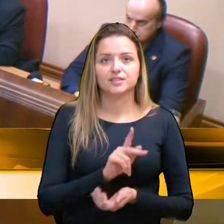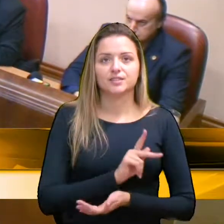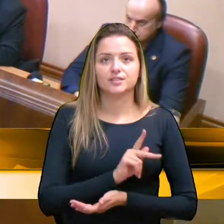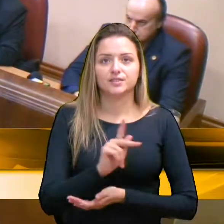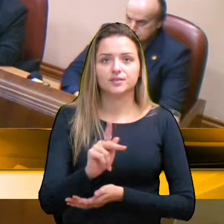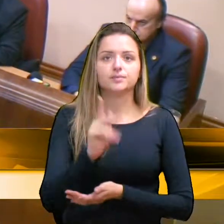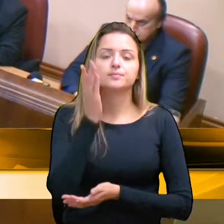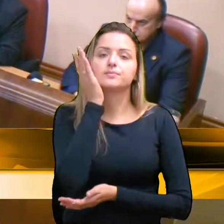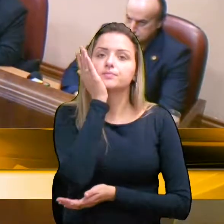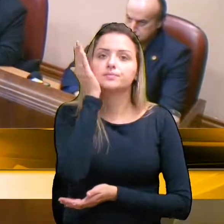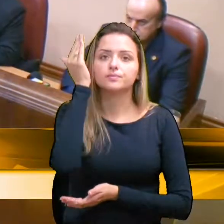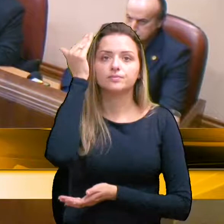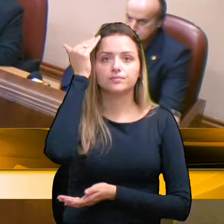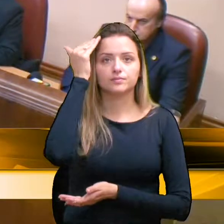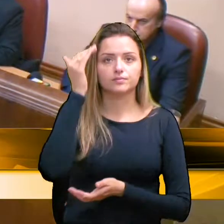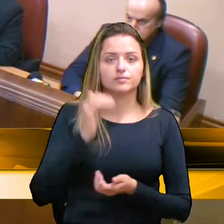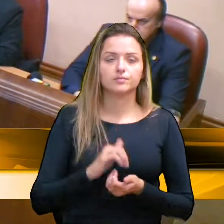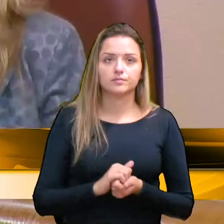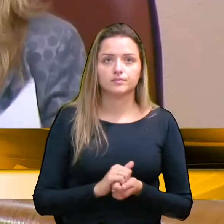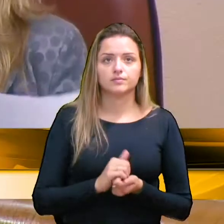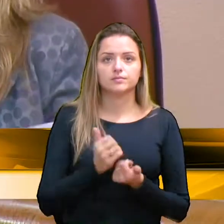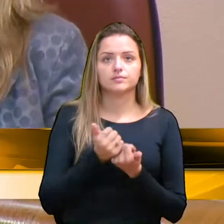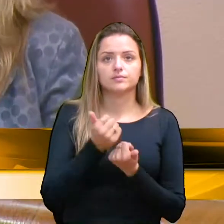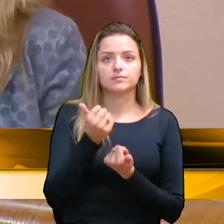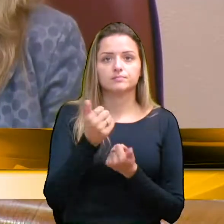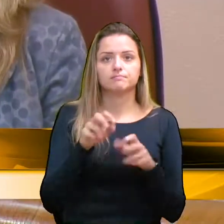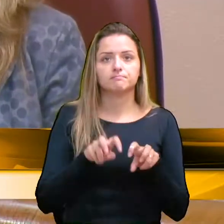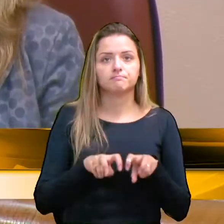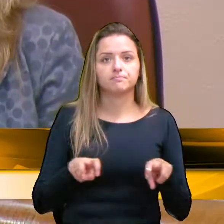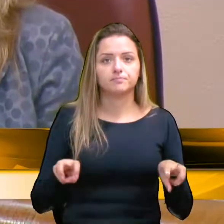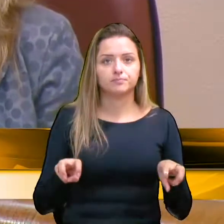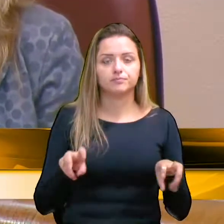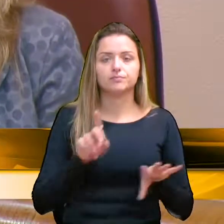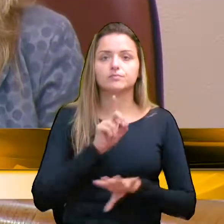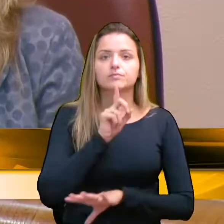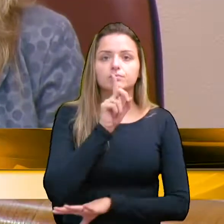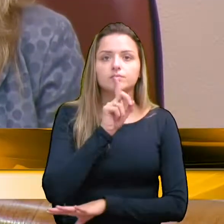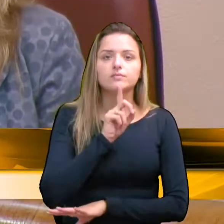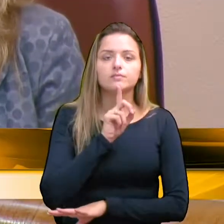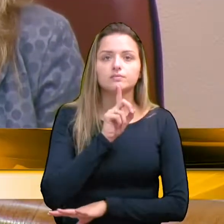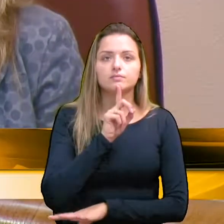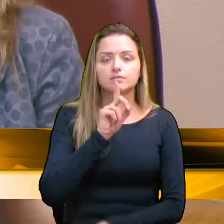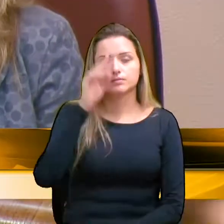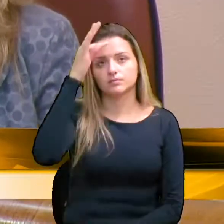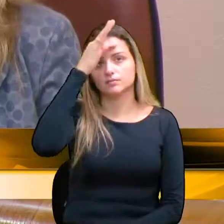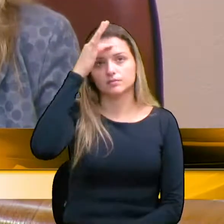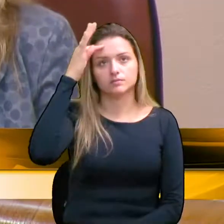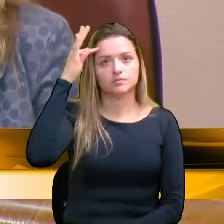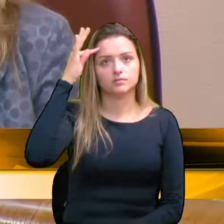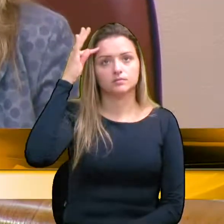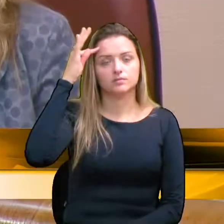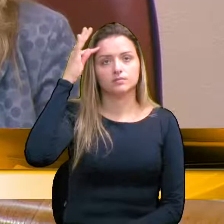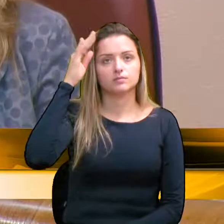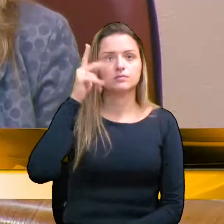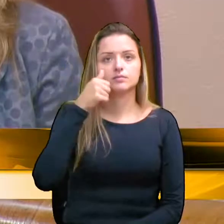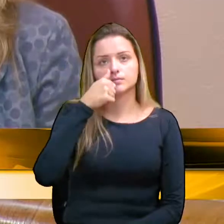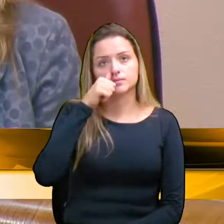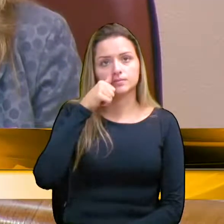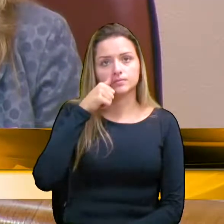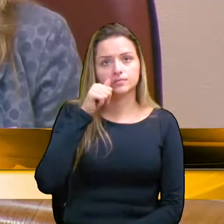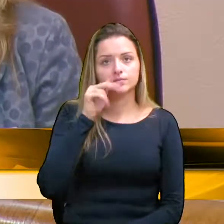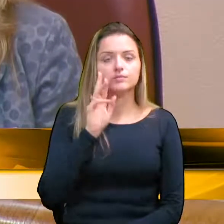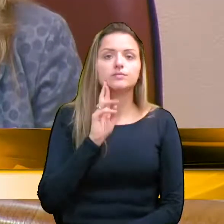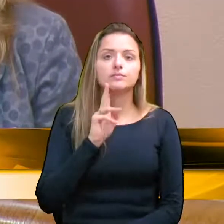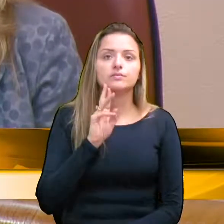Presidente Felipe Grimmelmaier, mesa diretora Alberto Meneguzzi, Gustavo Toigo, Paula Iores e